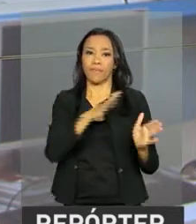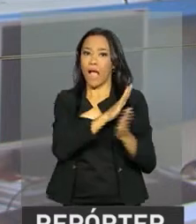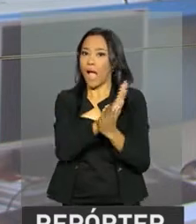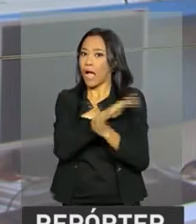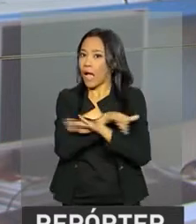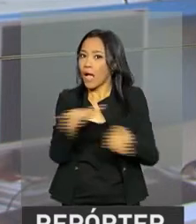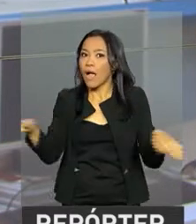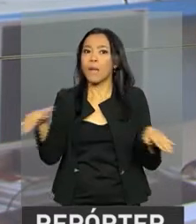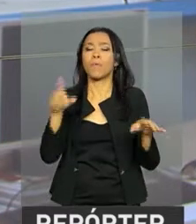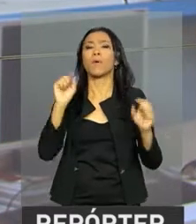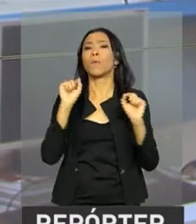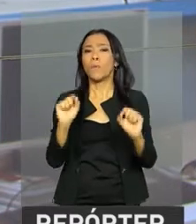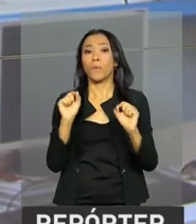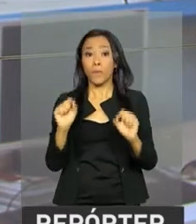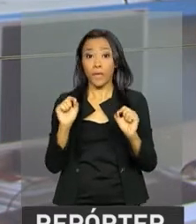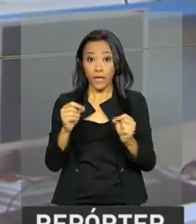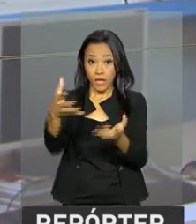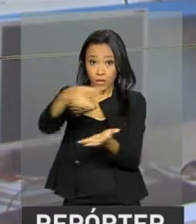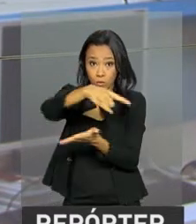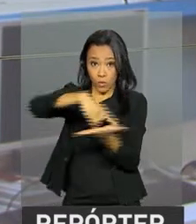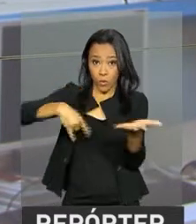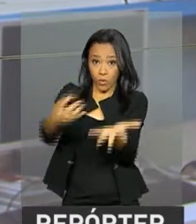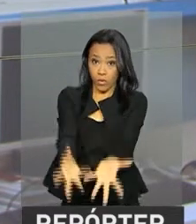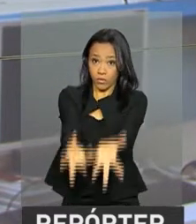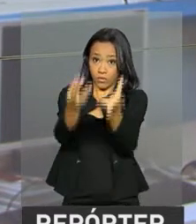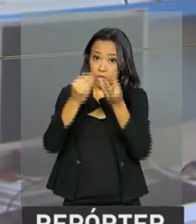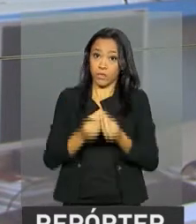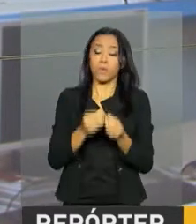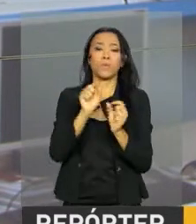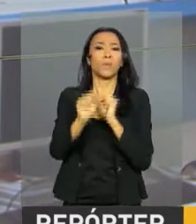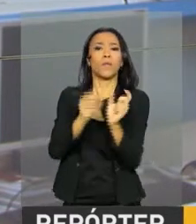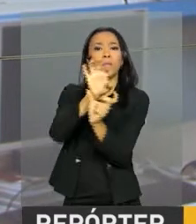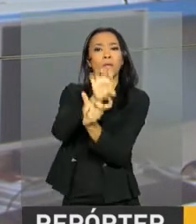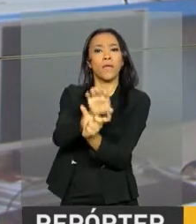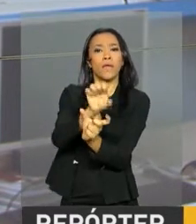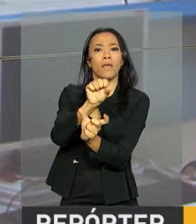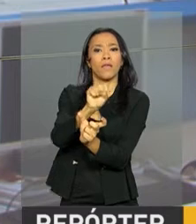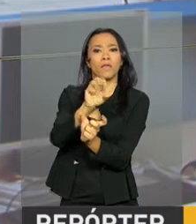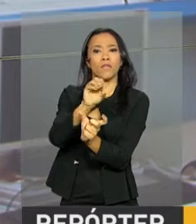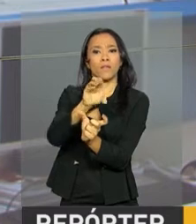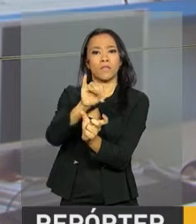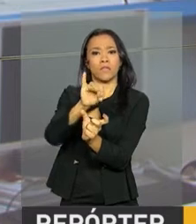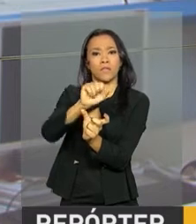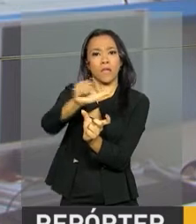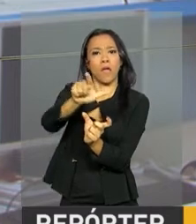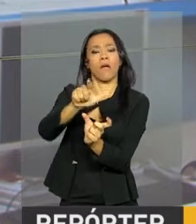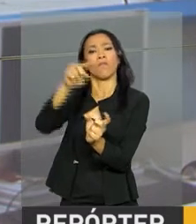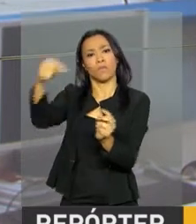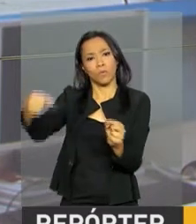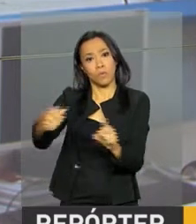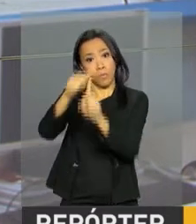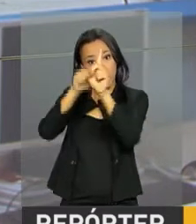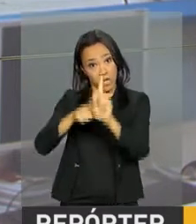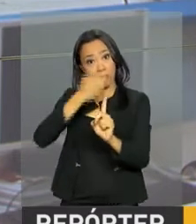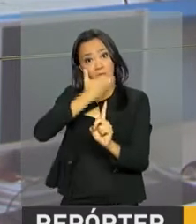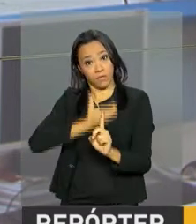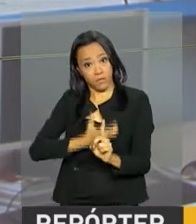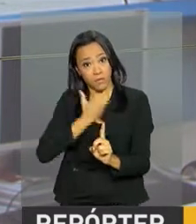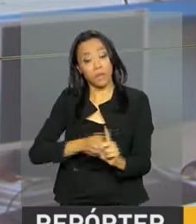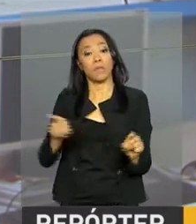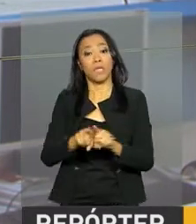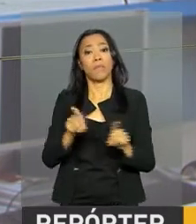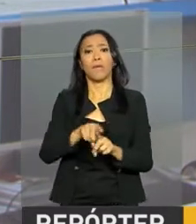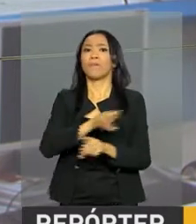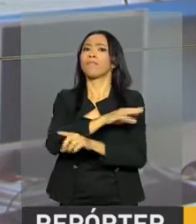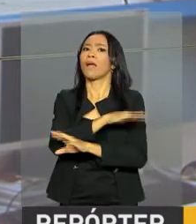pagar o documento de arrecadação do e social referente a dezembro nesta sexta feira vence também o prazo para o